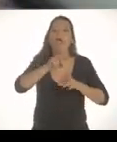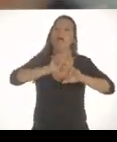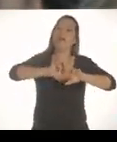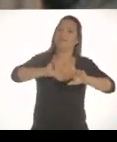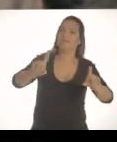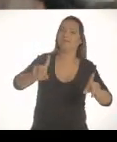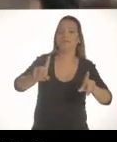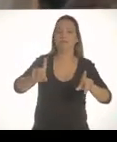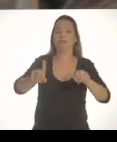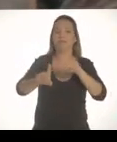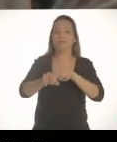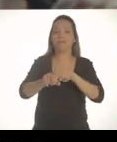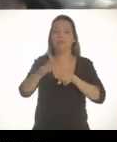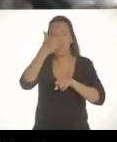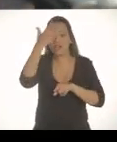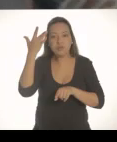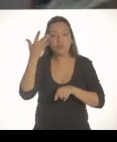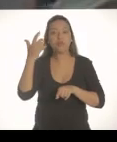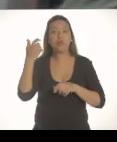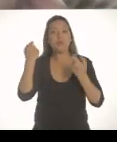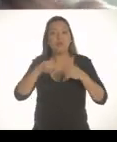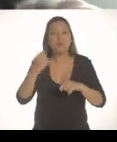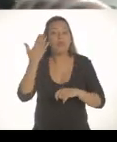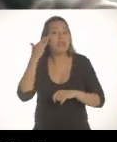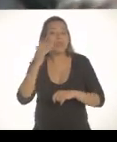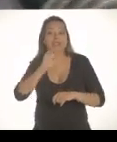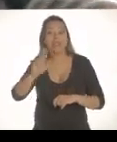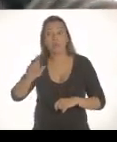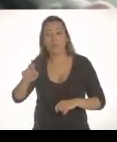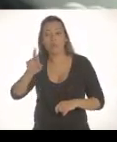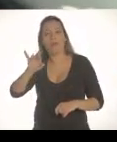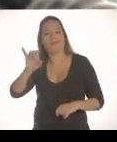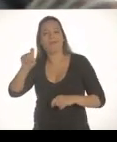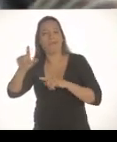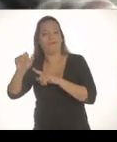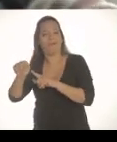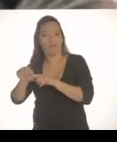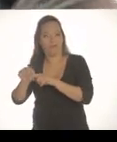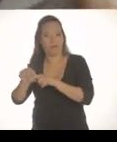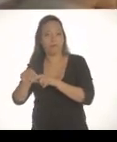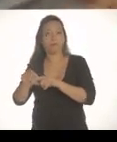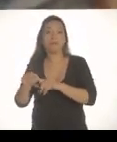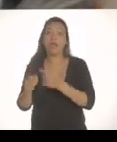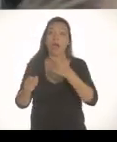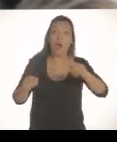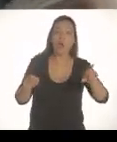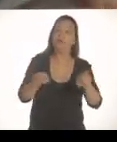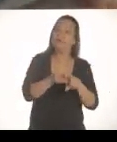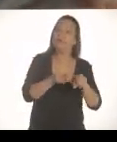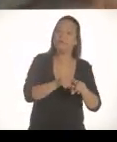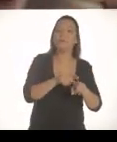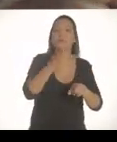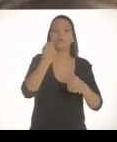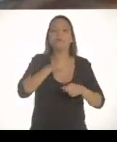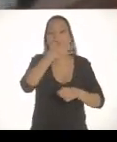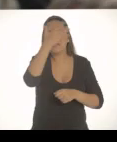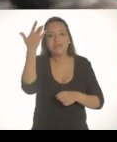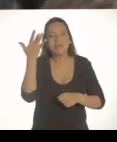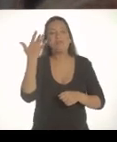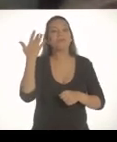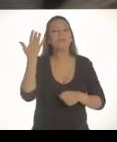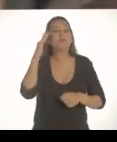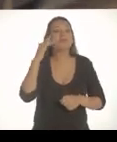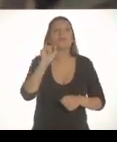na sua essência. Então o povo vai entender que não pode ser o Crivella. Por um lado é isso. E por outro lado, o povo vai entender que não precisa ter medo da